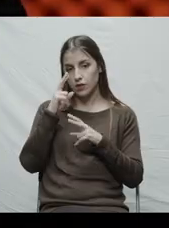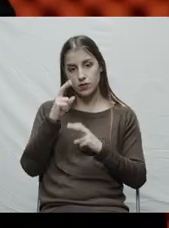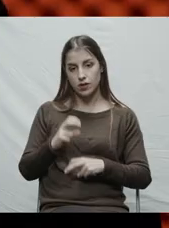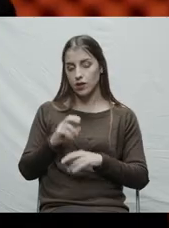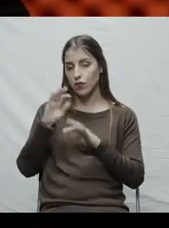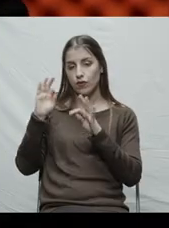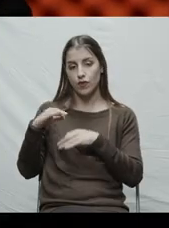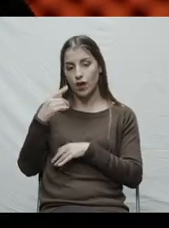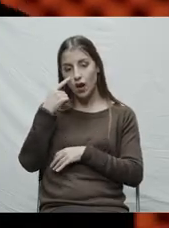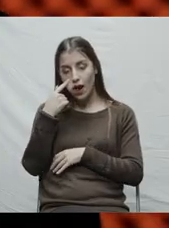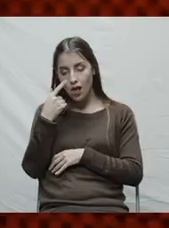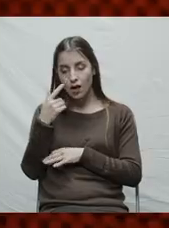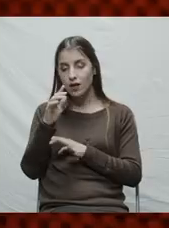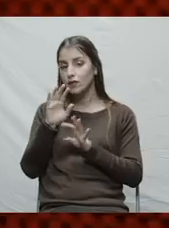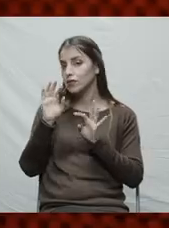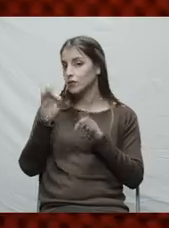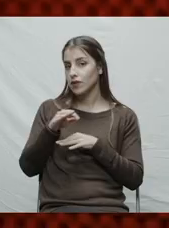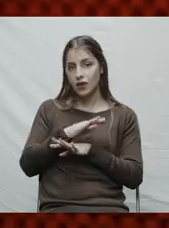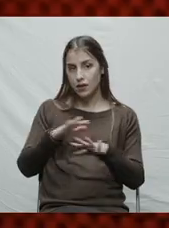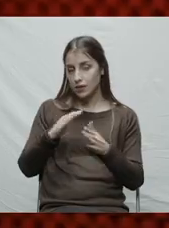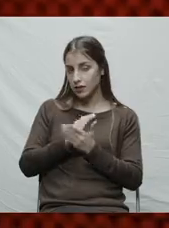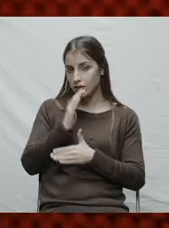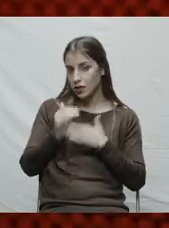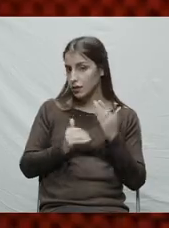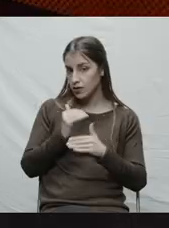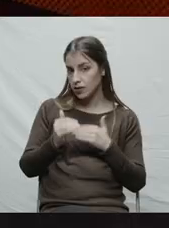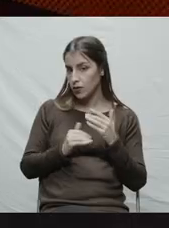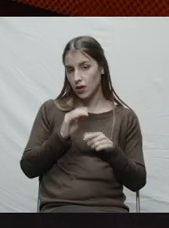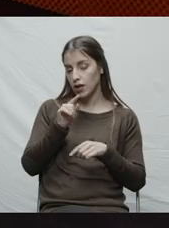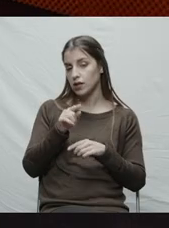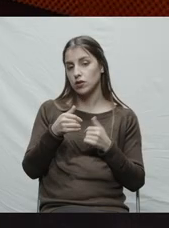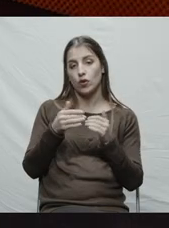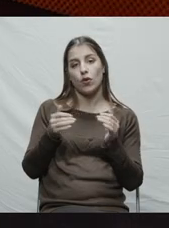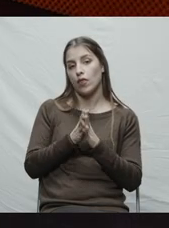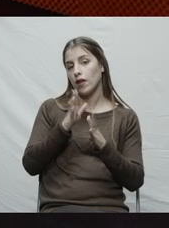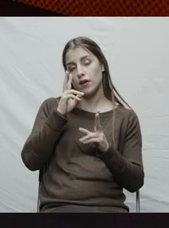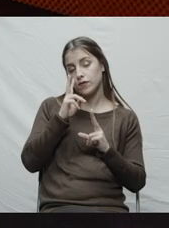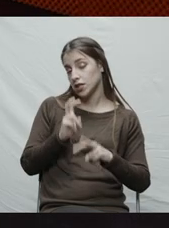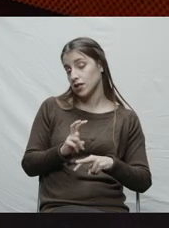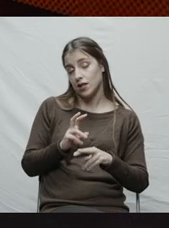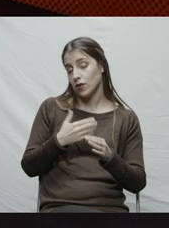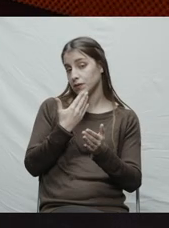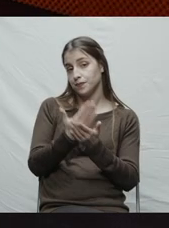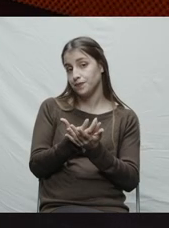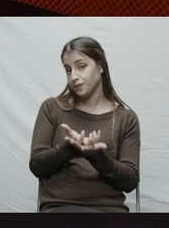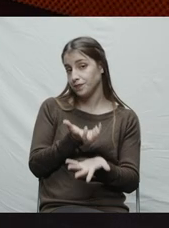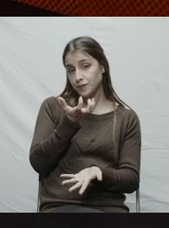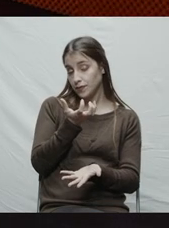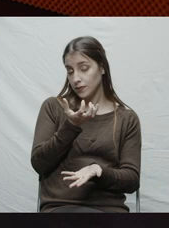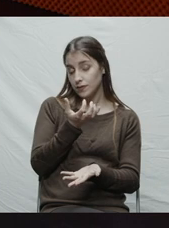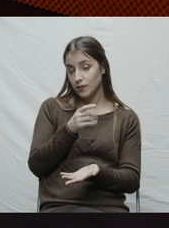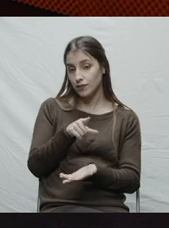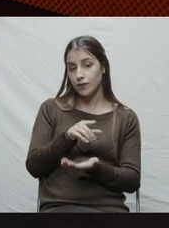investigação contínua no Era estúdio. uma Era uma continuação, no continuidade, fundo. mas Esse, toda era. essa investigação acabou por se refletir nesse